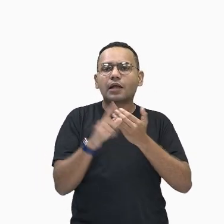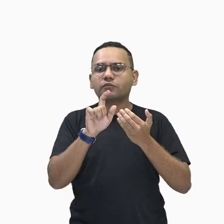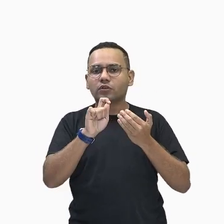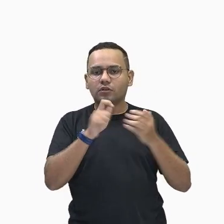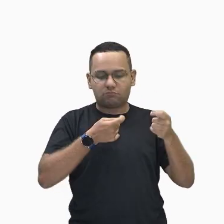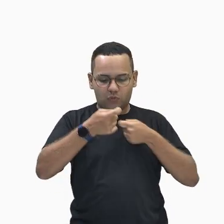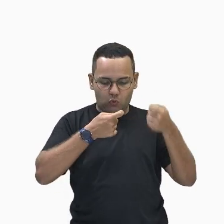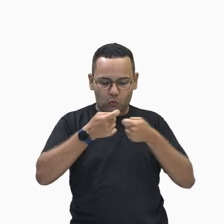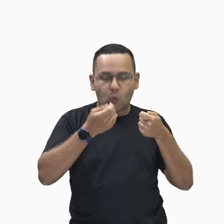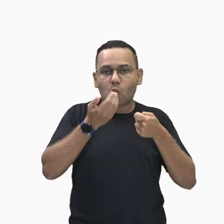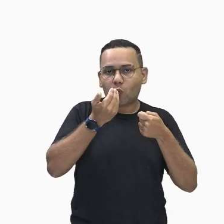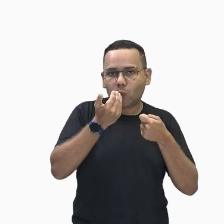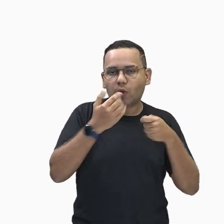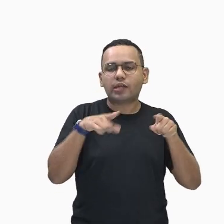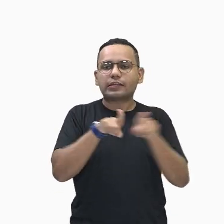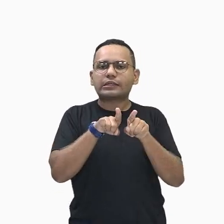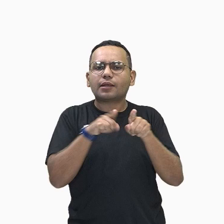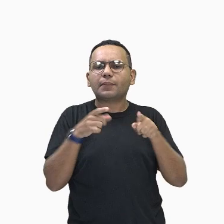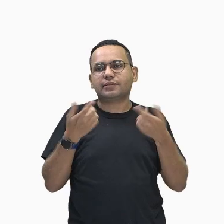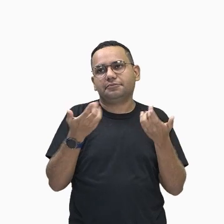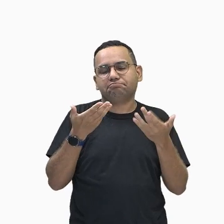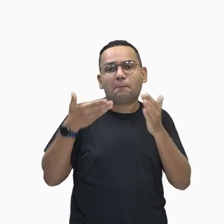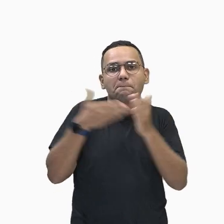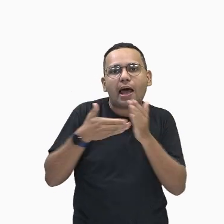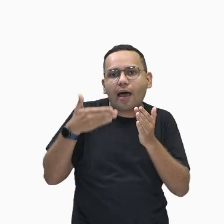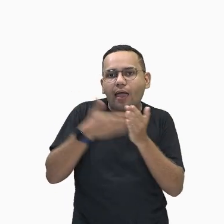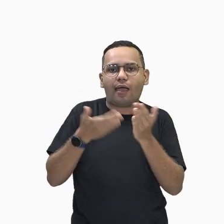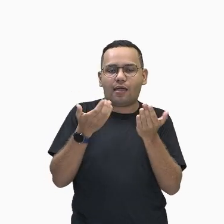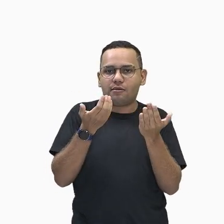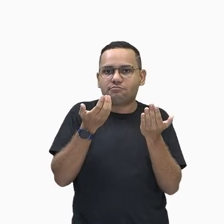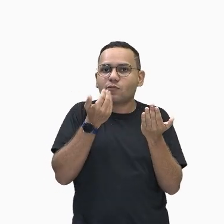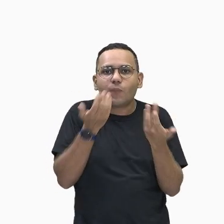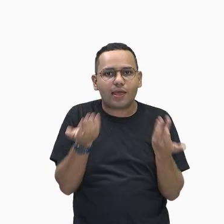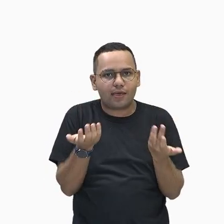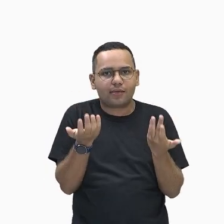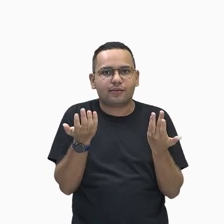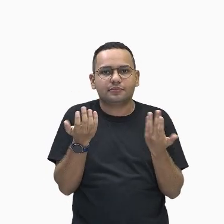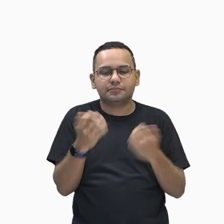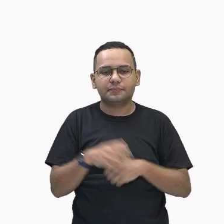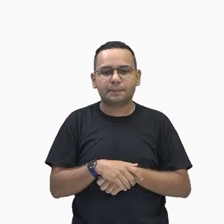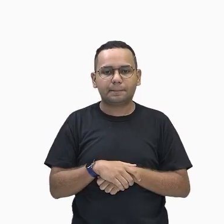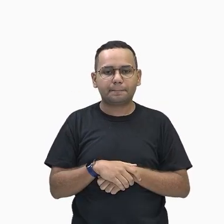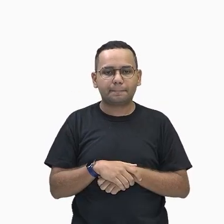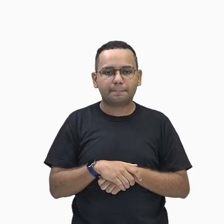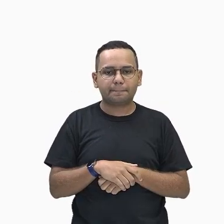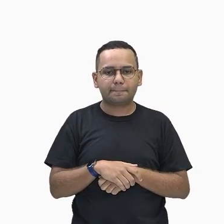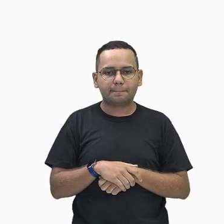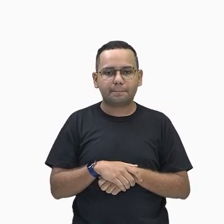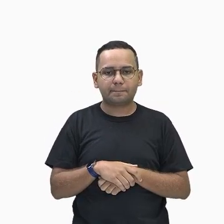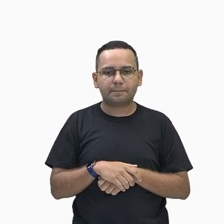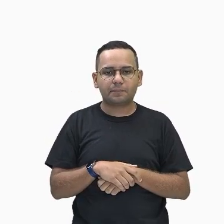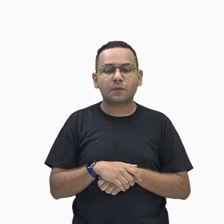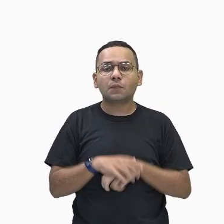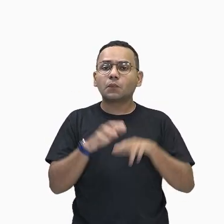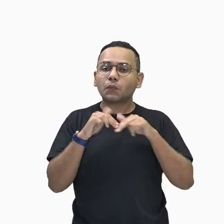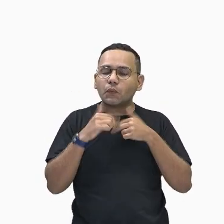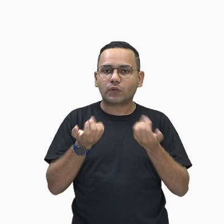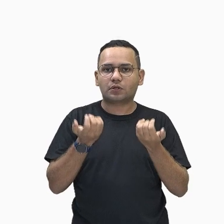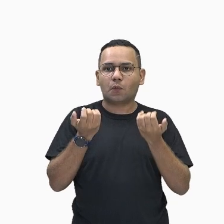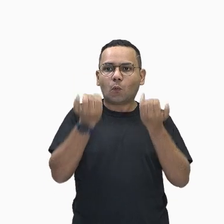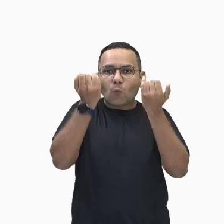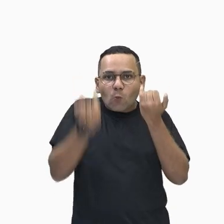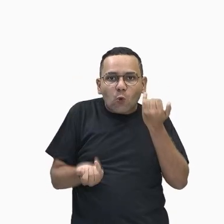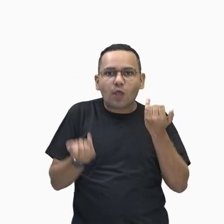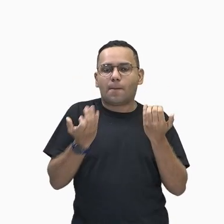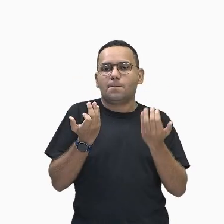no consumo de alimentos ele para de comer isso vai levar aí uma perda significativa de peso sem que a